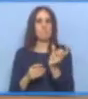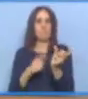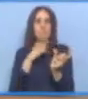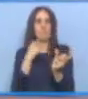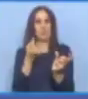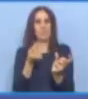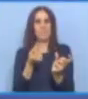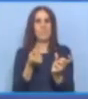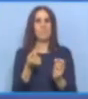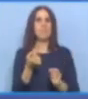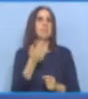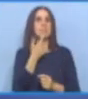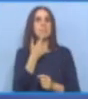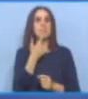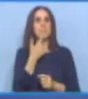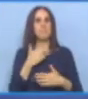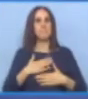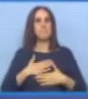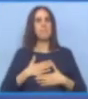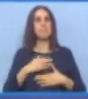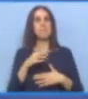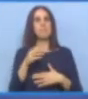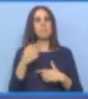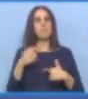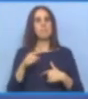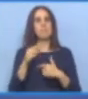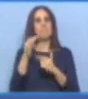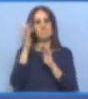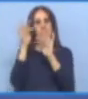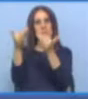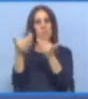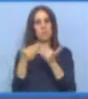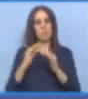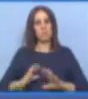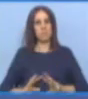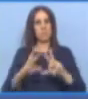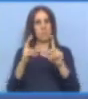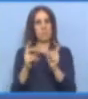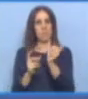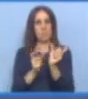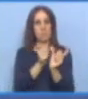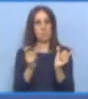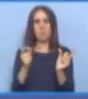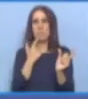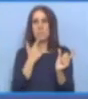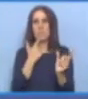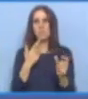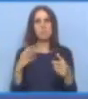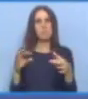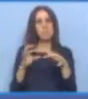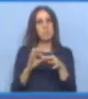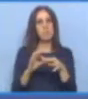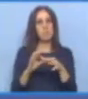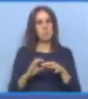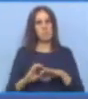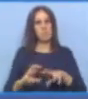raro, que significa Migration, Interconnectedness and Development, ou seja, é migração, interligação e desenvolvimento,